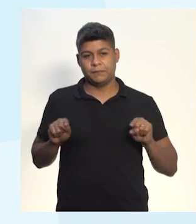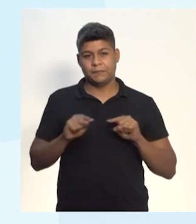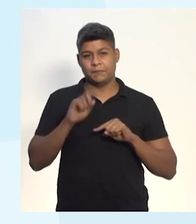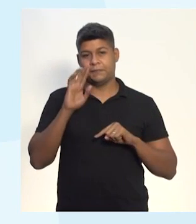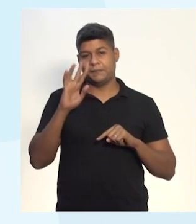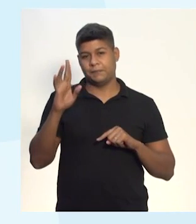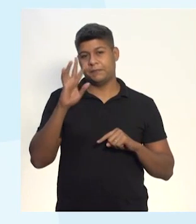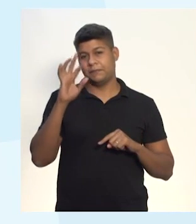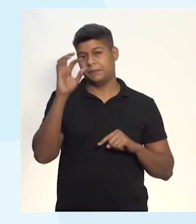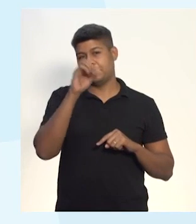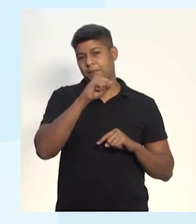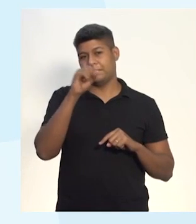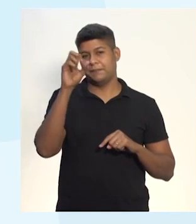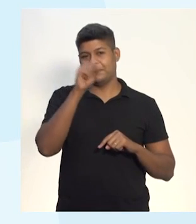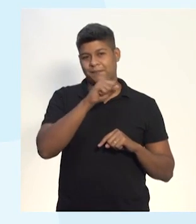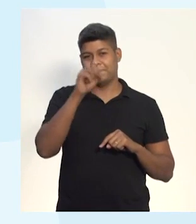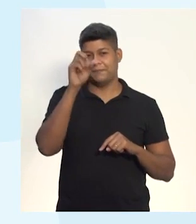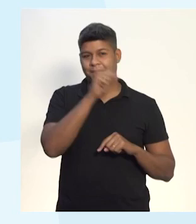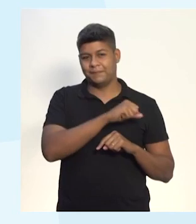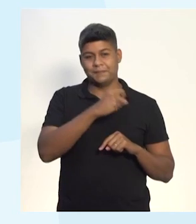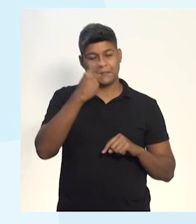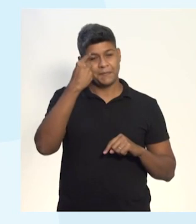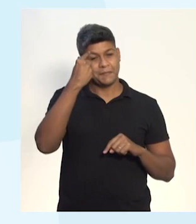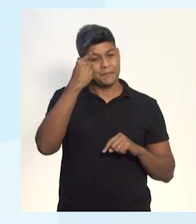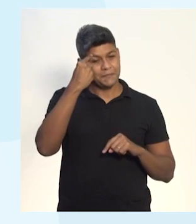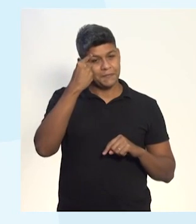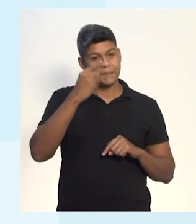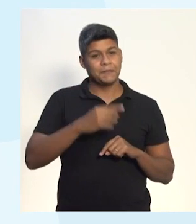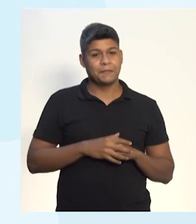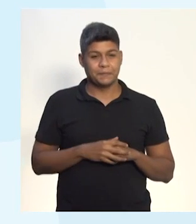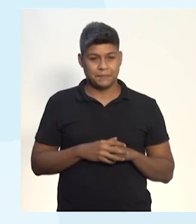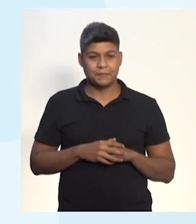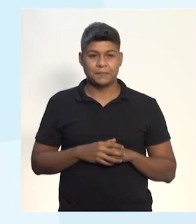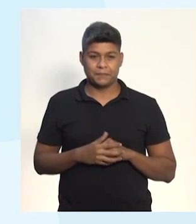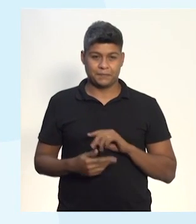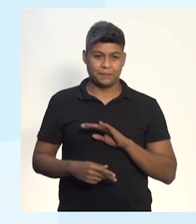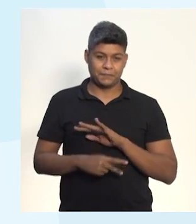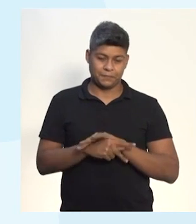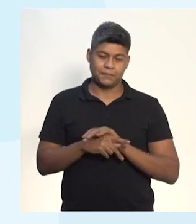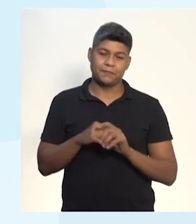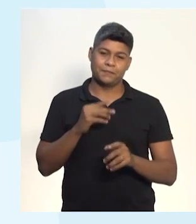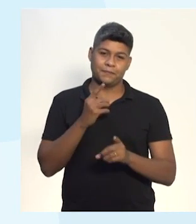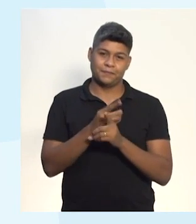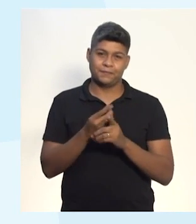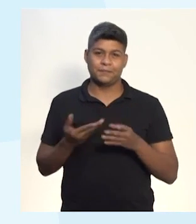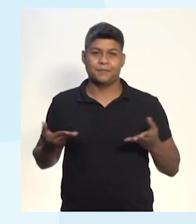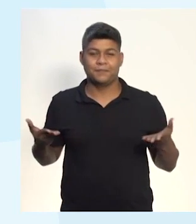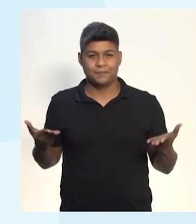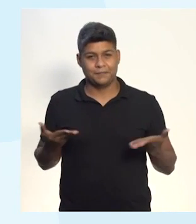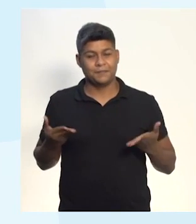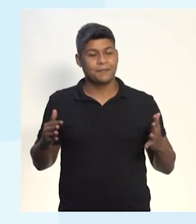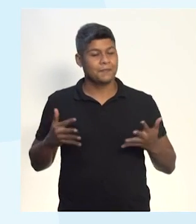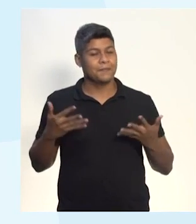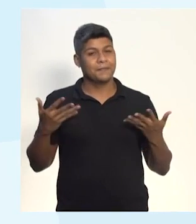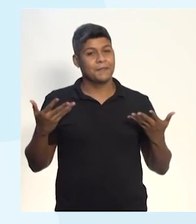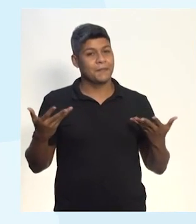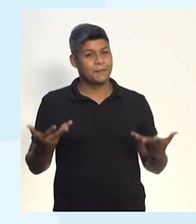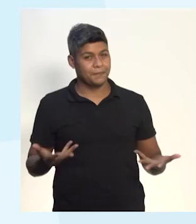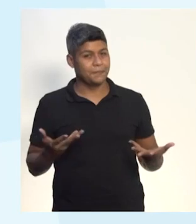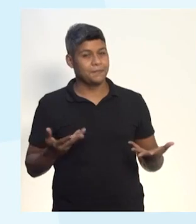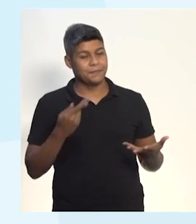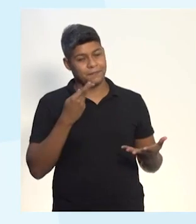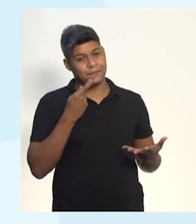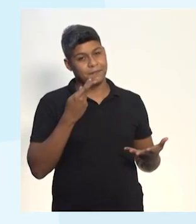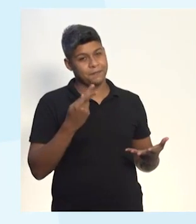sobre a aprendizagem, em que vocês irão pensar um pouquinho, a partir deste encontro de hoje, em qual destas